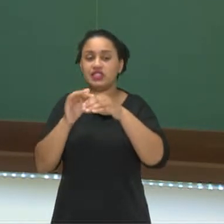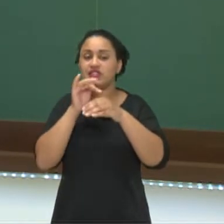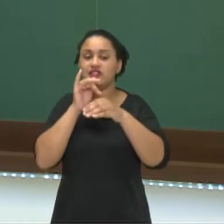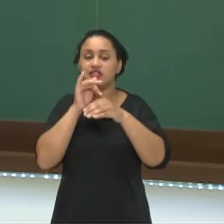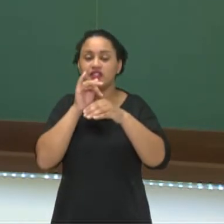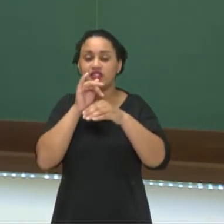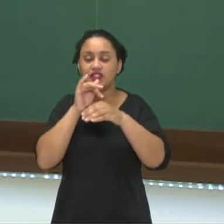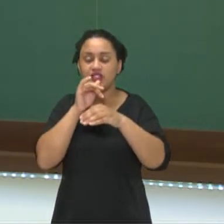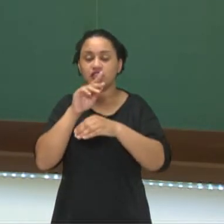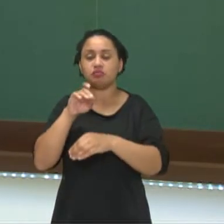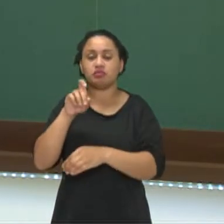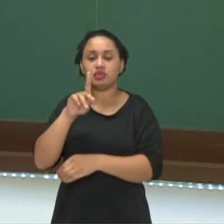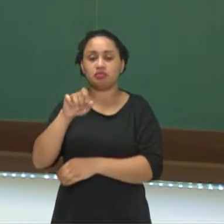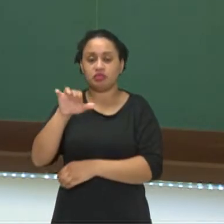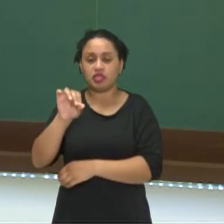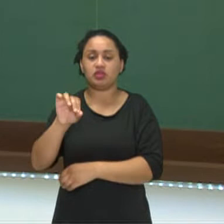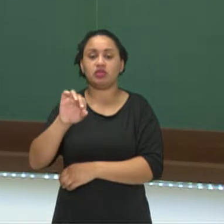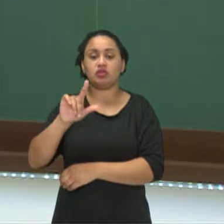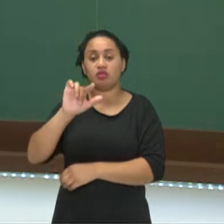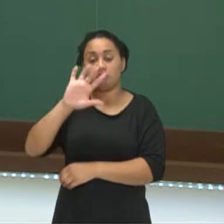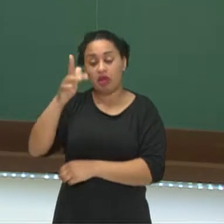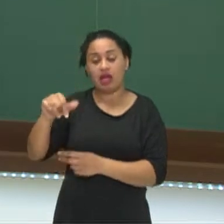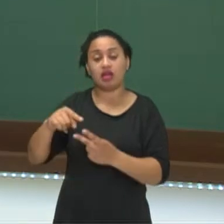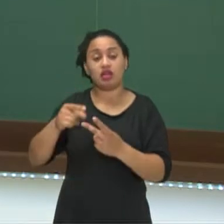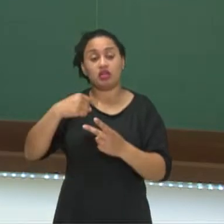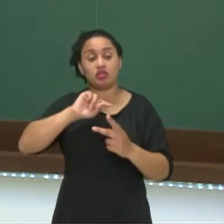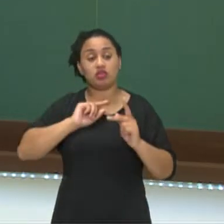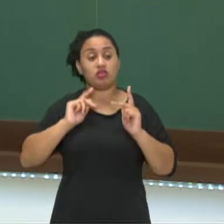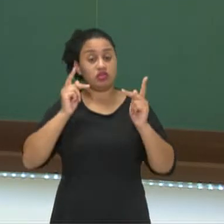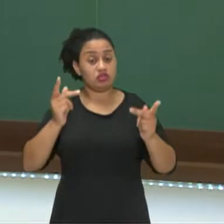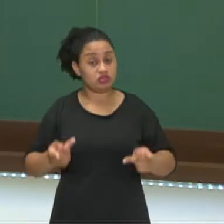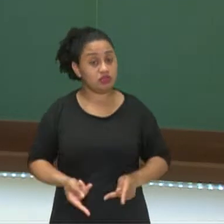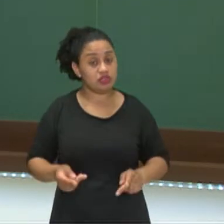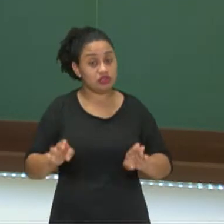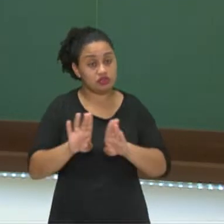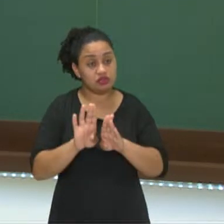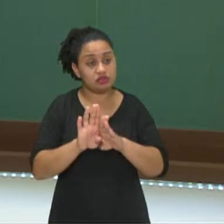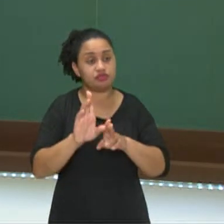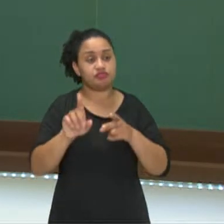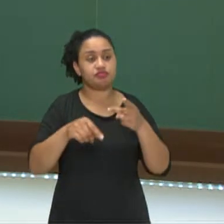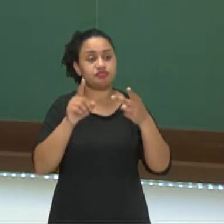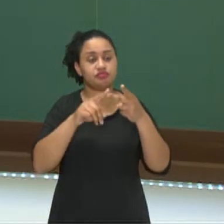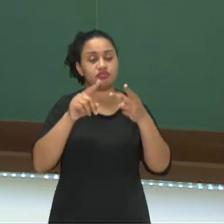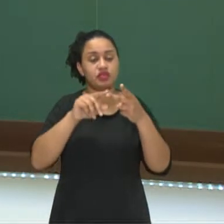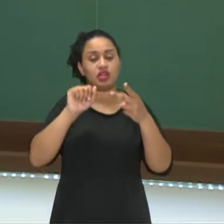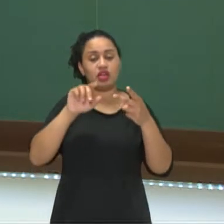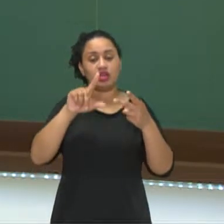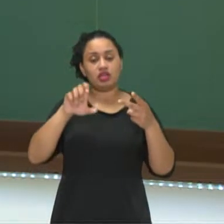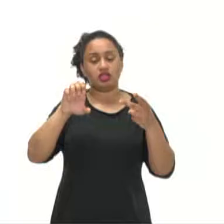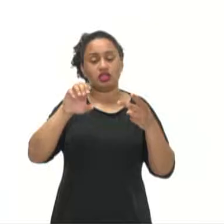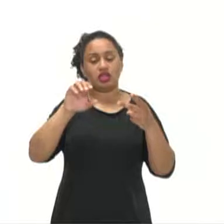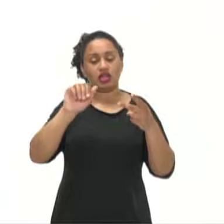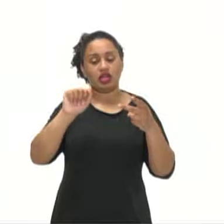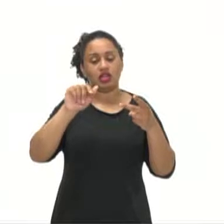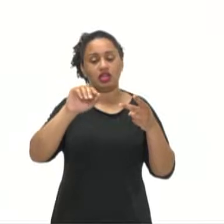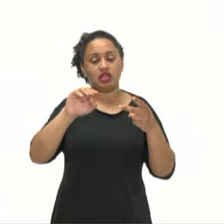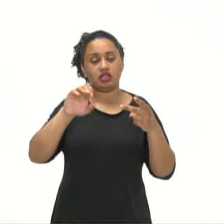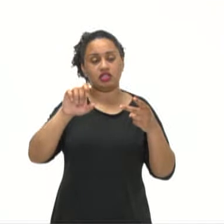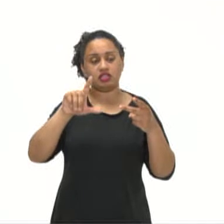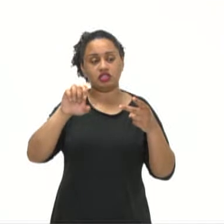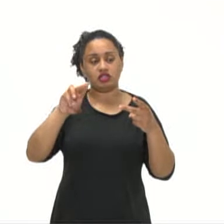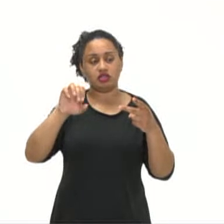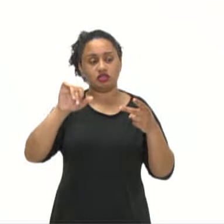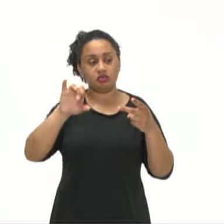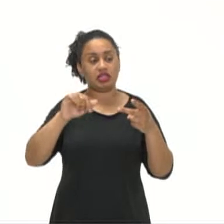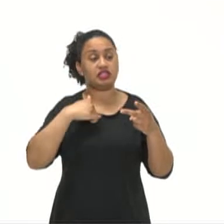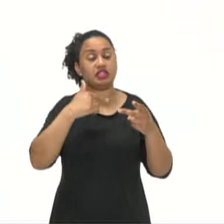pepino do mar. Nós, seres humanos, somos celomados. Os acelomados são aqueles que não têm celoma,